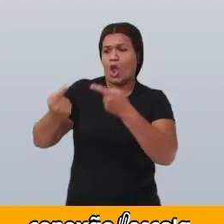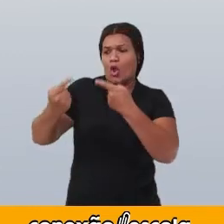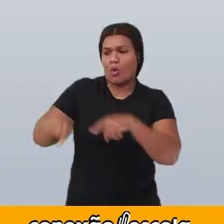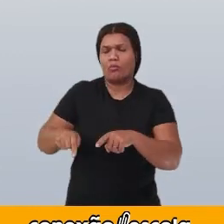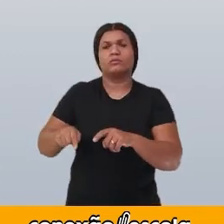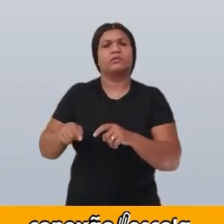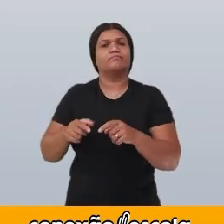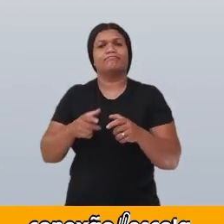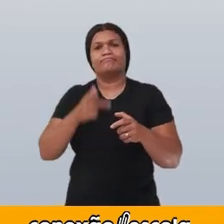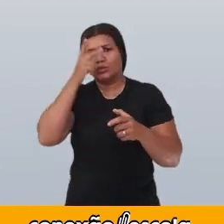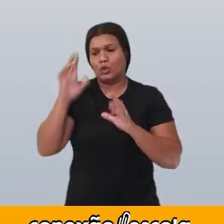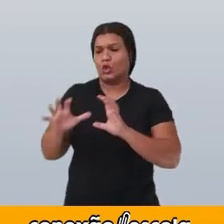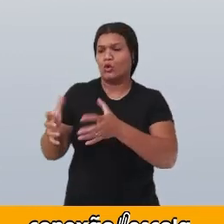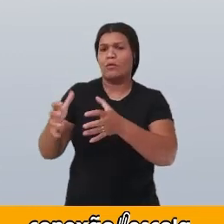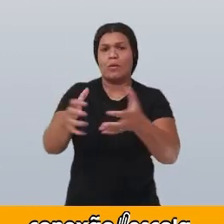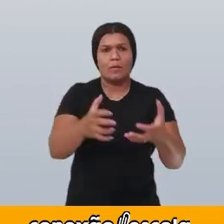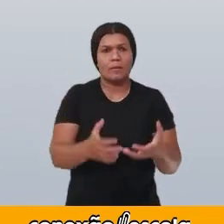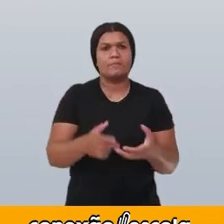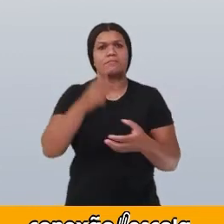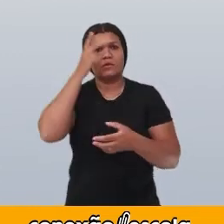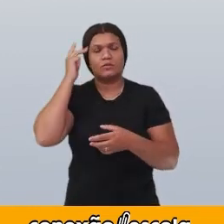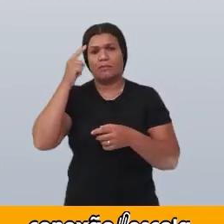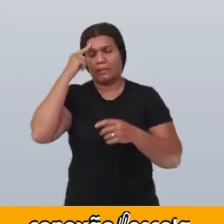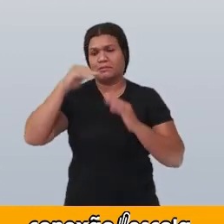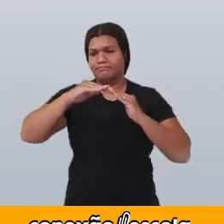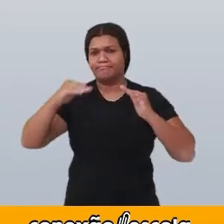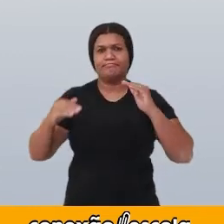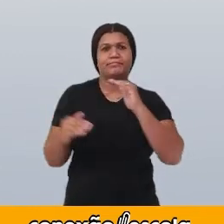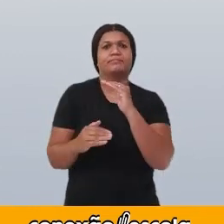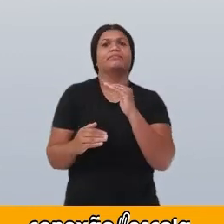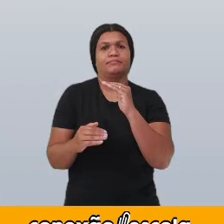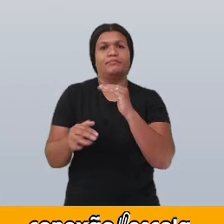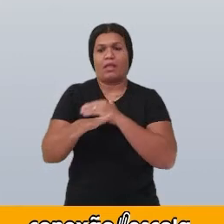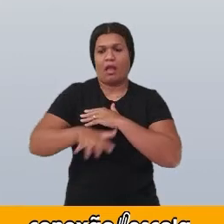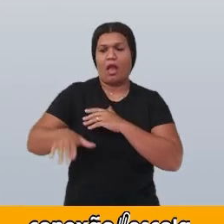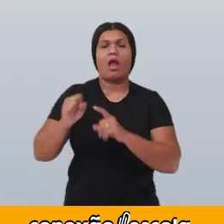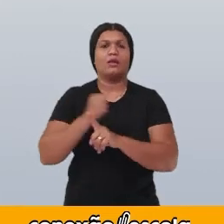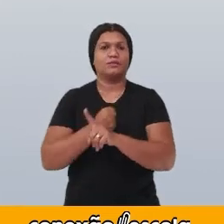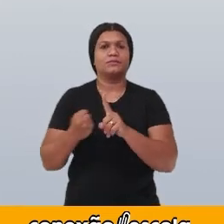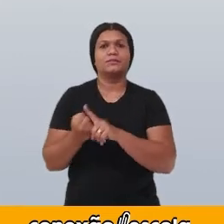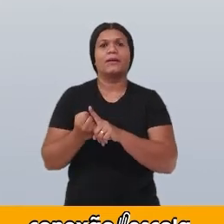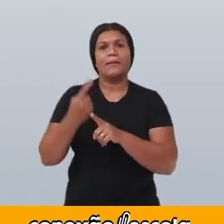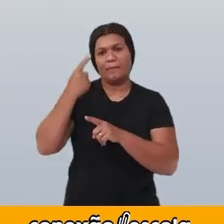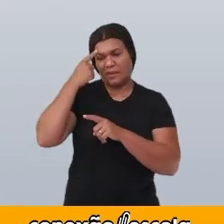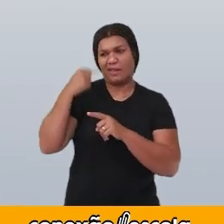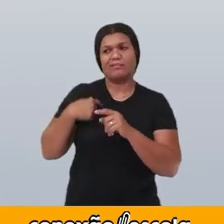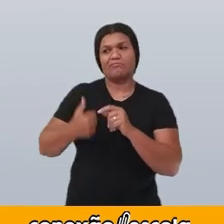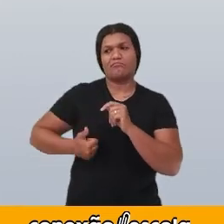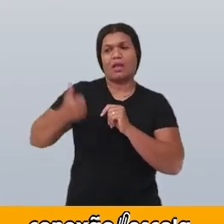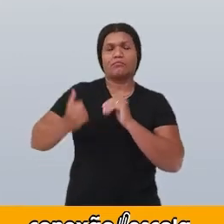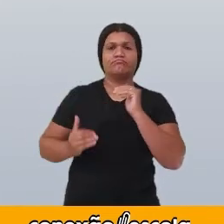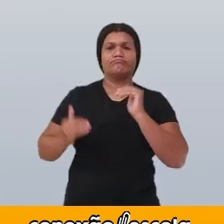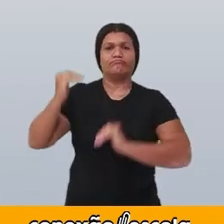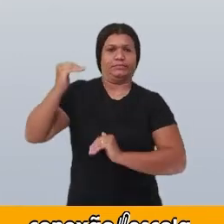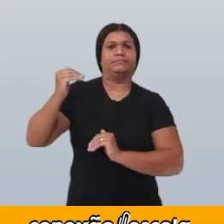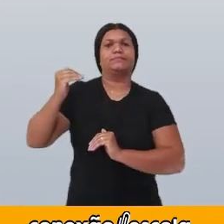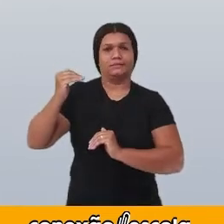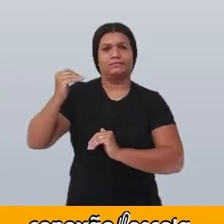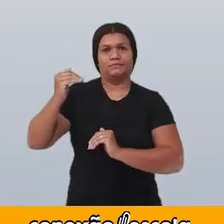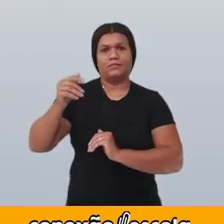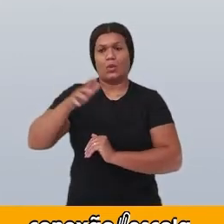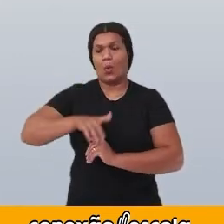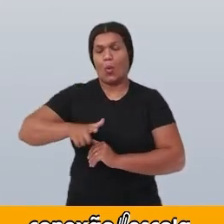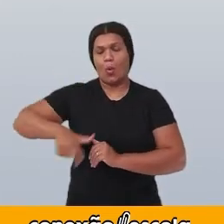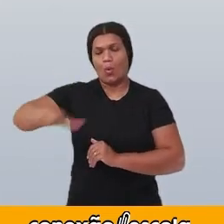etnia que, estando em situação de favorecimento social, coloca outras raças em situação